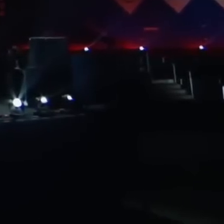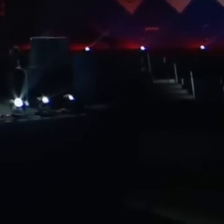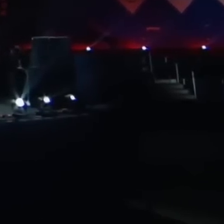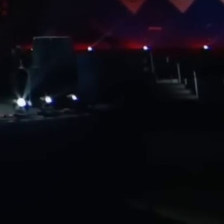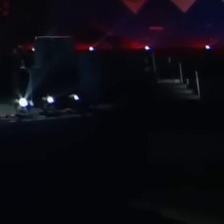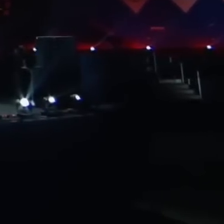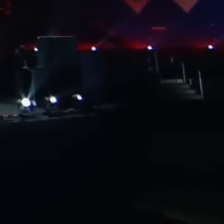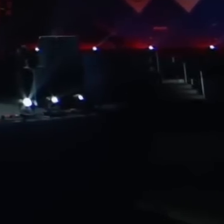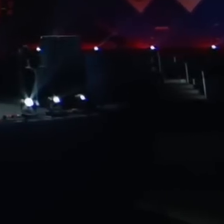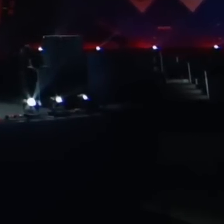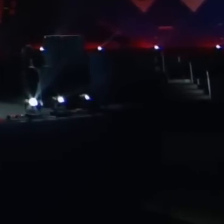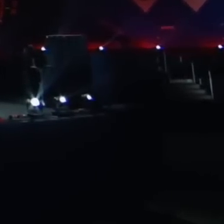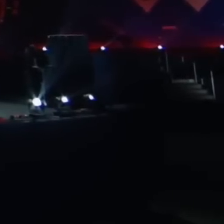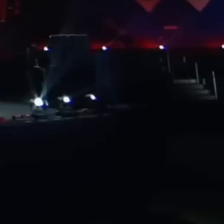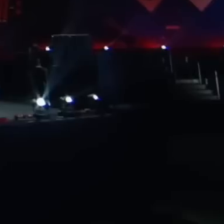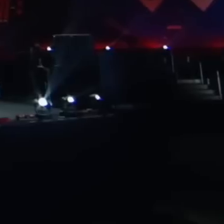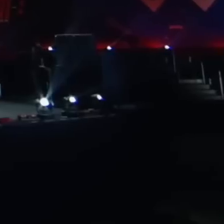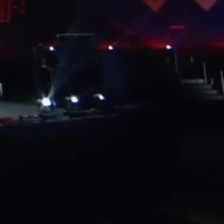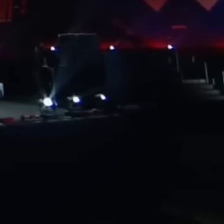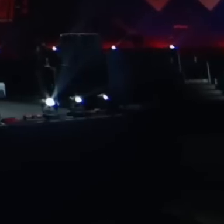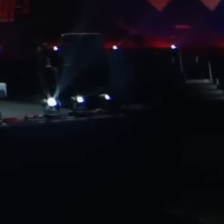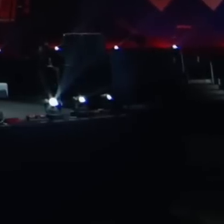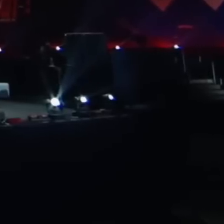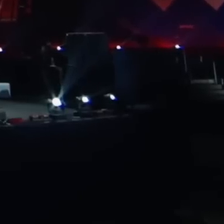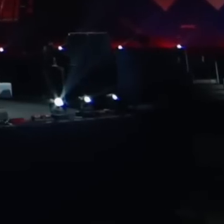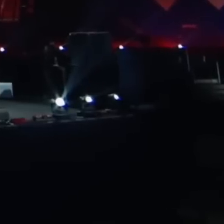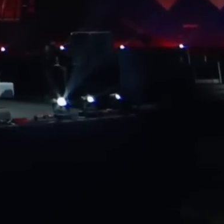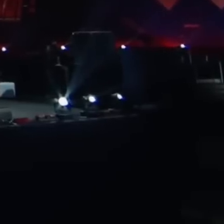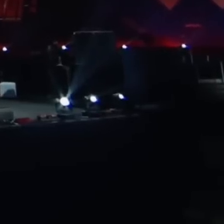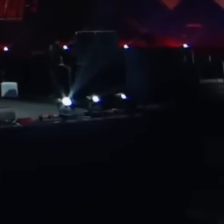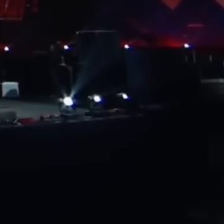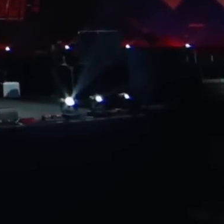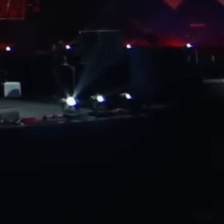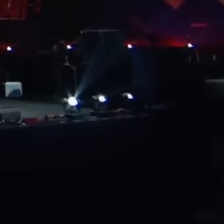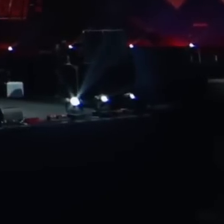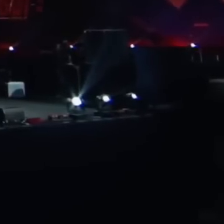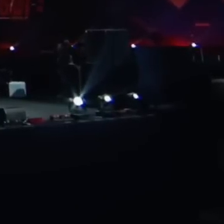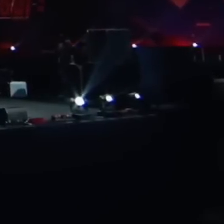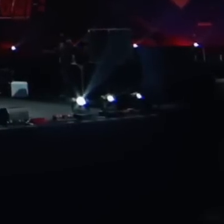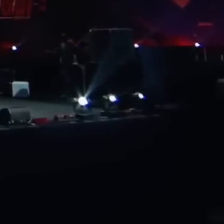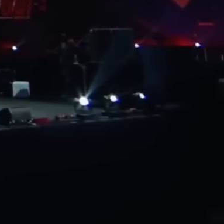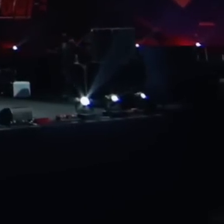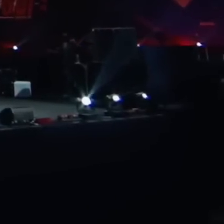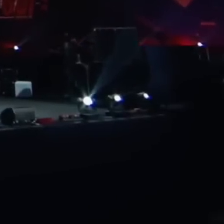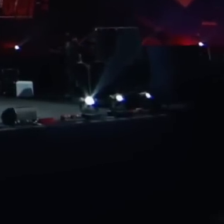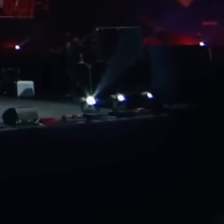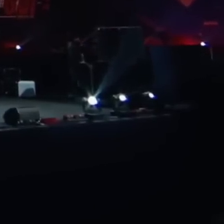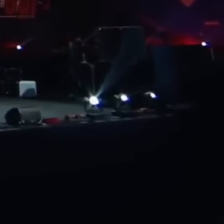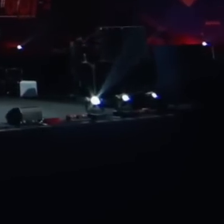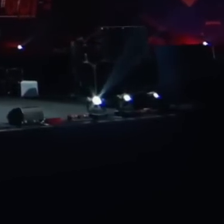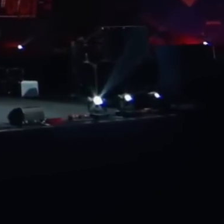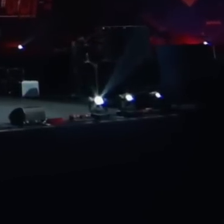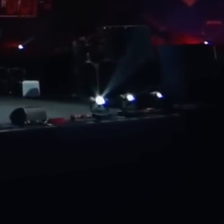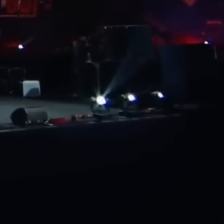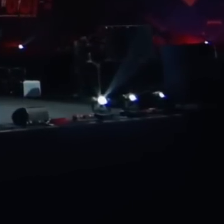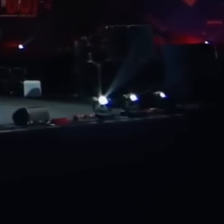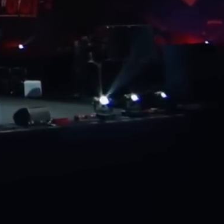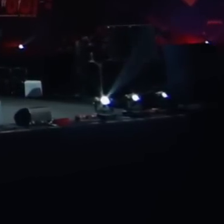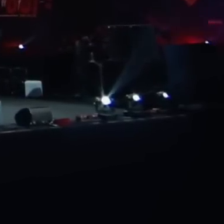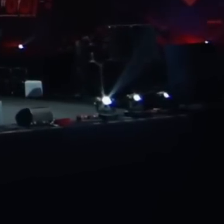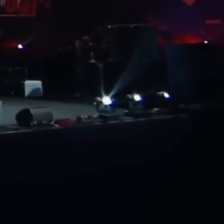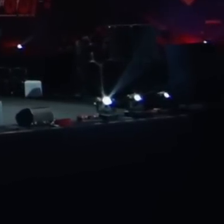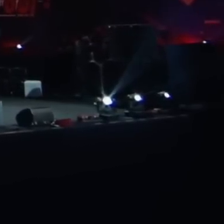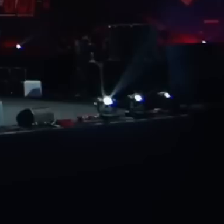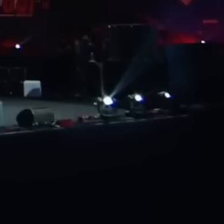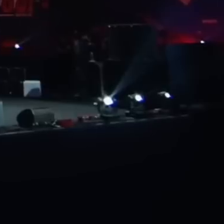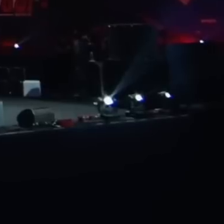Kemuel, Dom Carfe. Gente, vai ser extraordinário, vai ser extraordinário. Vocês têm dúvida? Já compartilha com todo mundo aí. Vou fazer uma breve